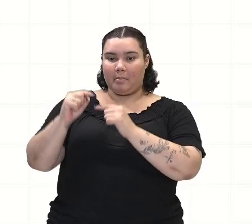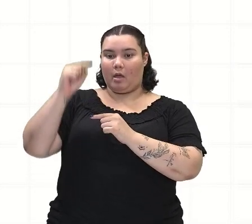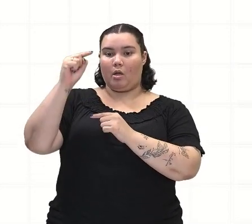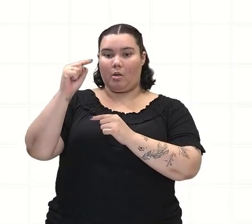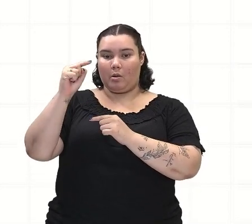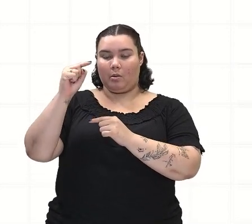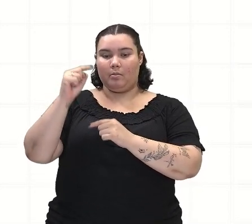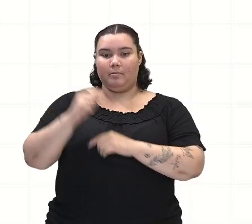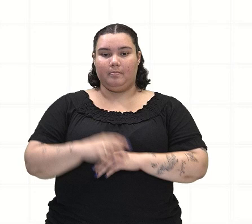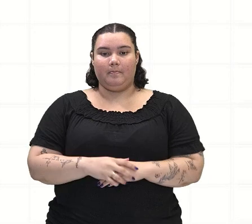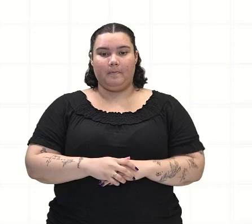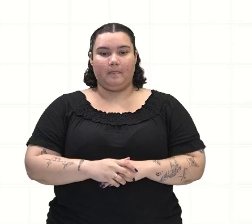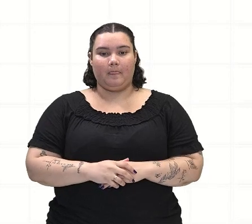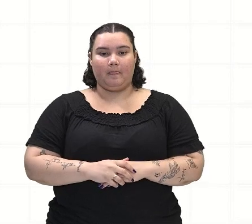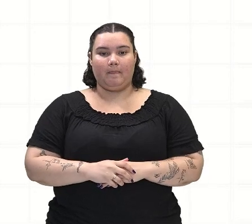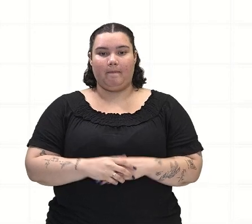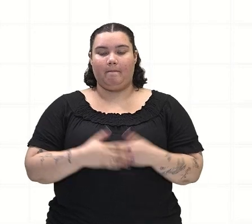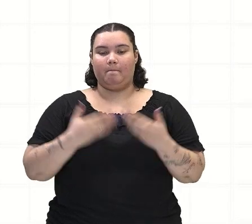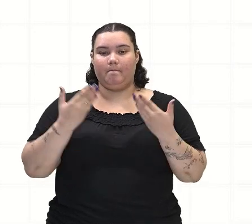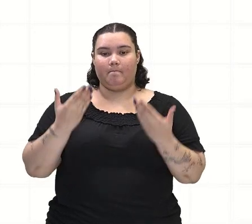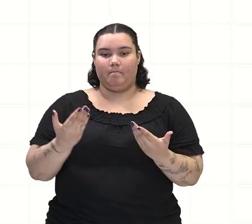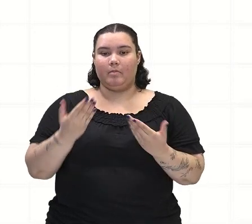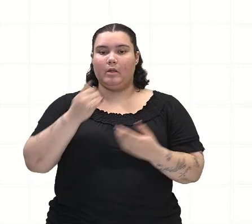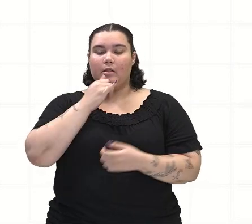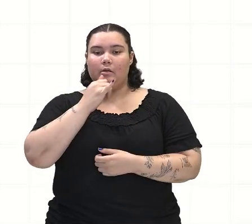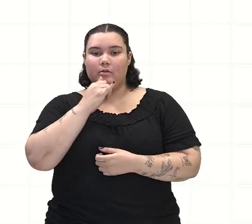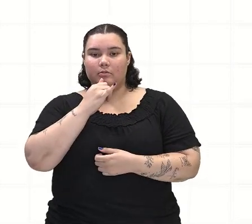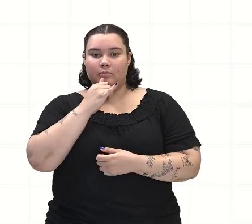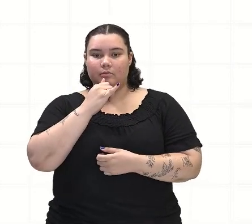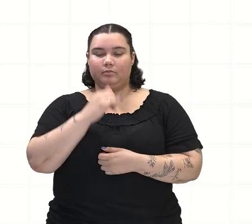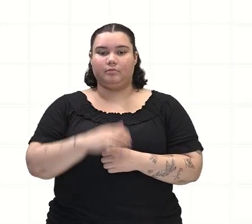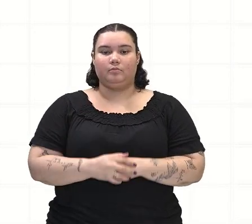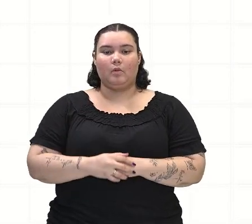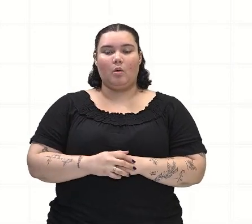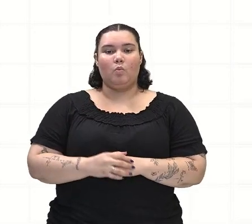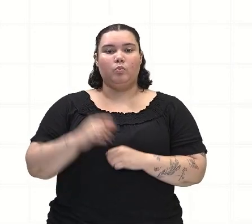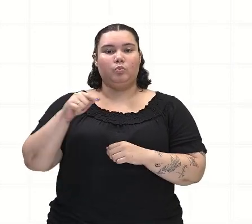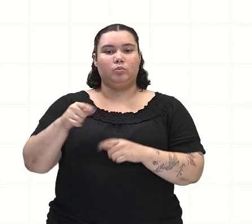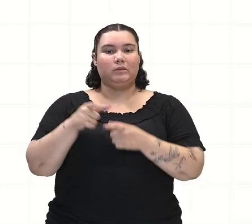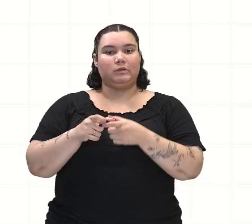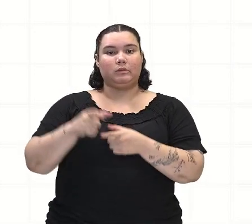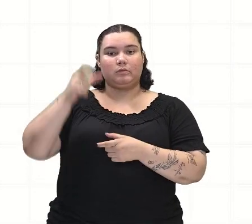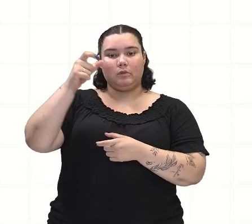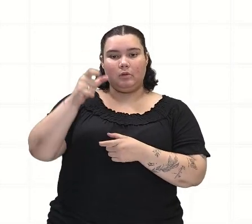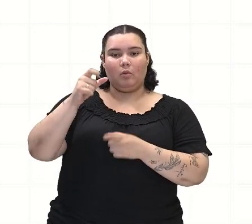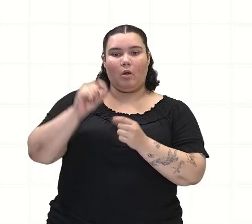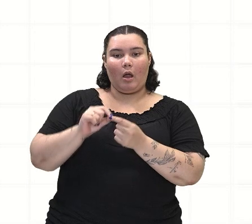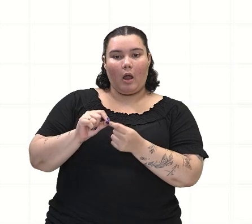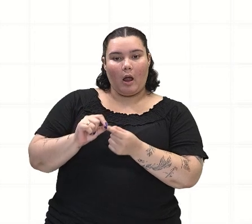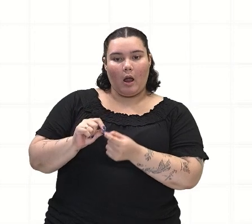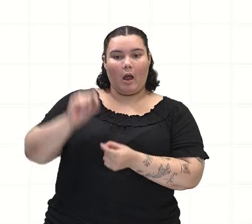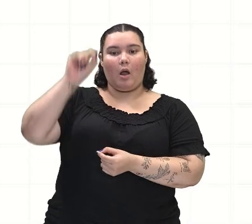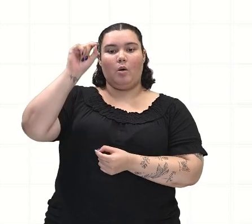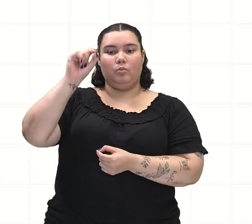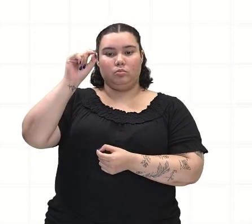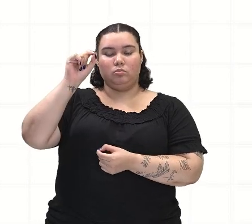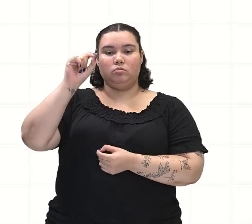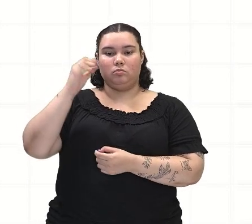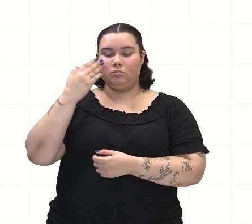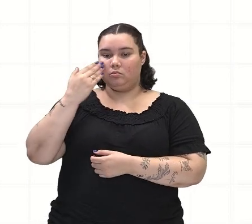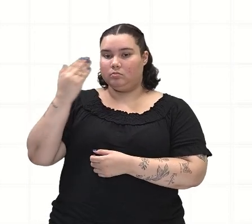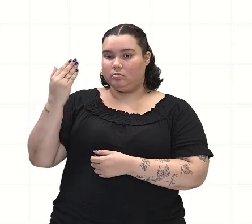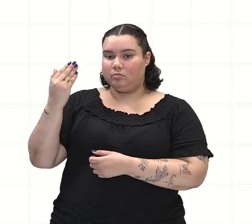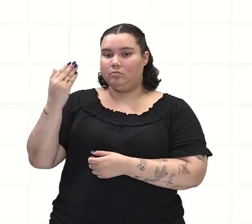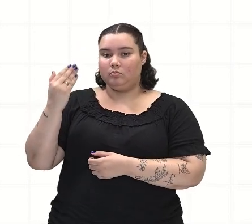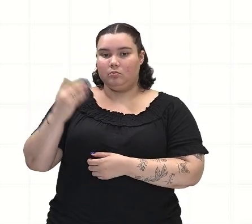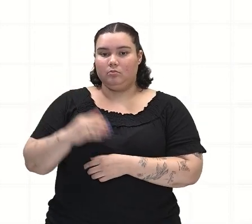seja, se a gente tiver um cilindro com o dobro da altura, né? Colocar um cilindro mais fininho, porque ele